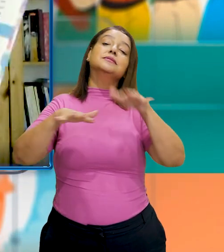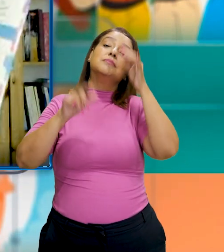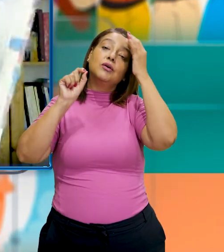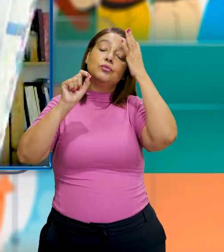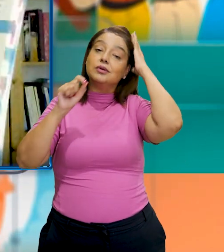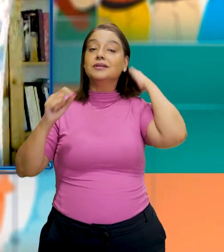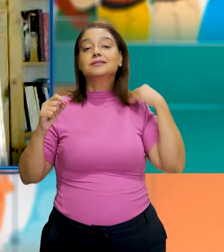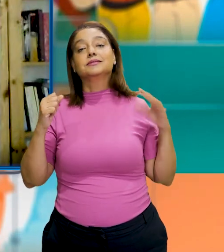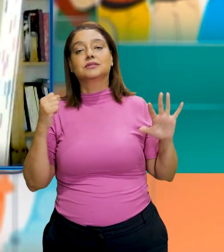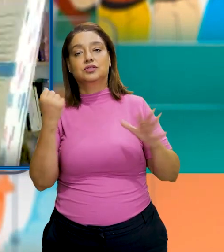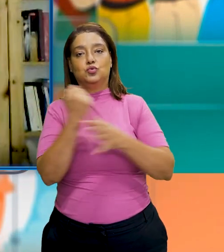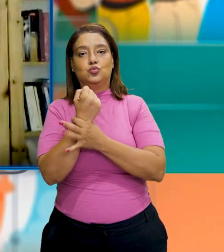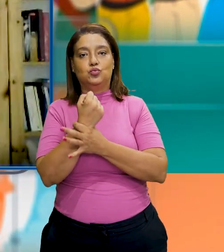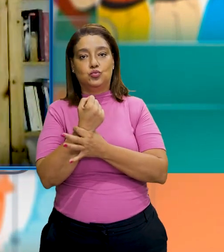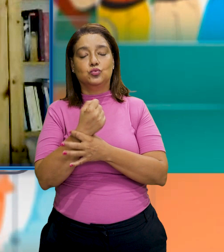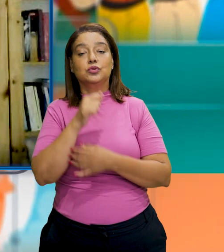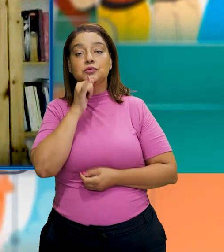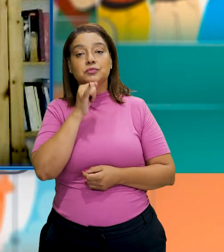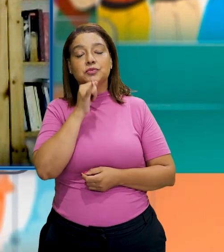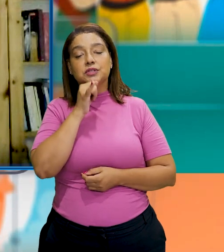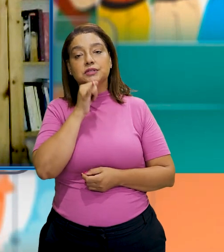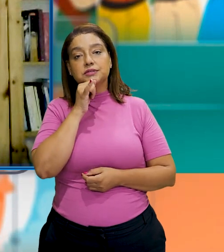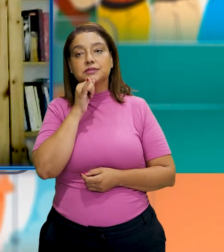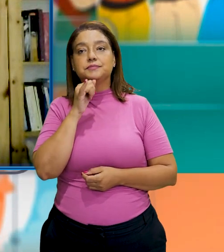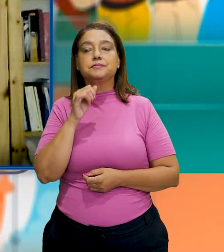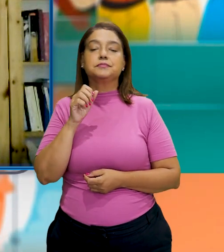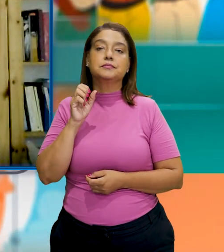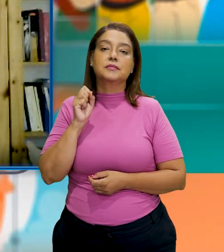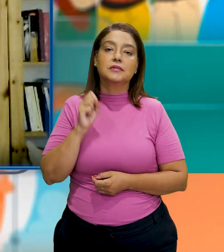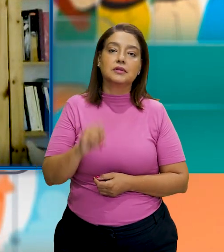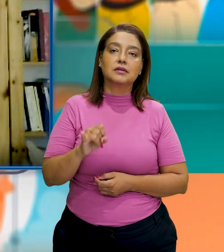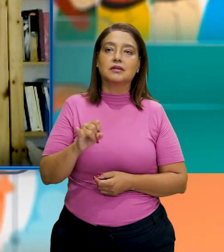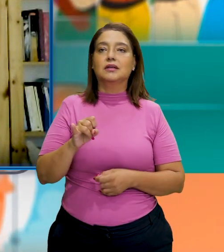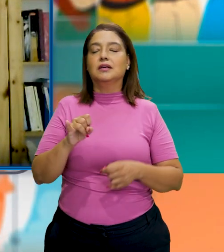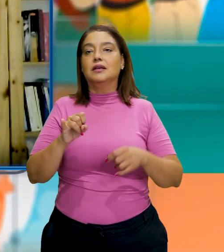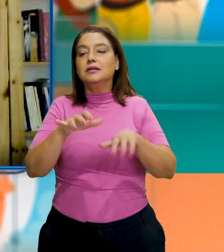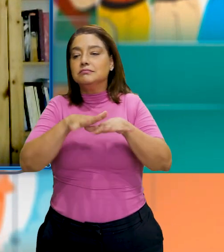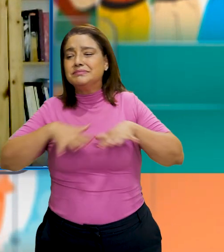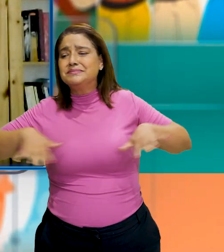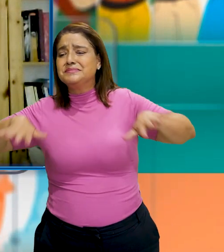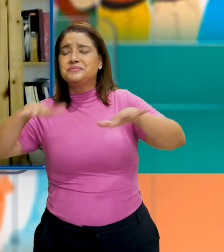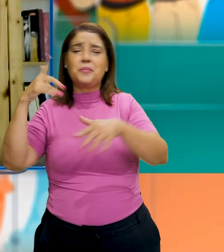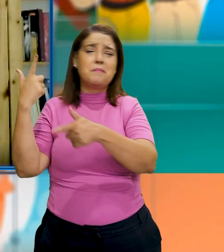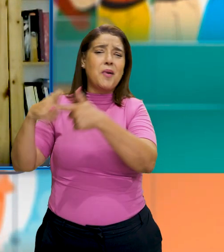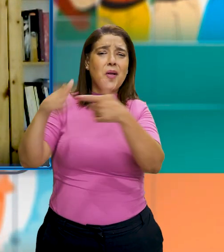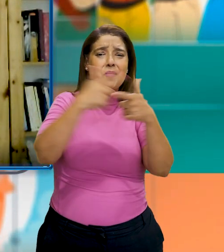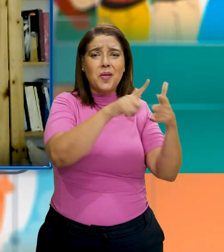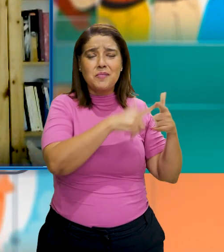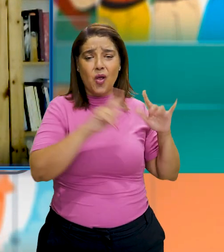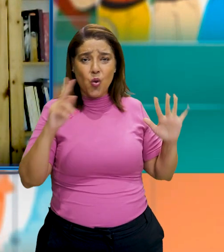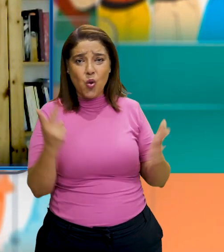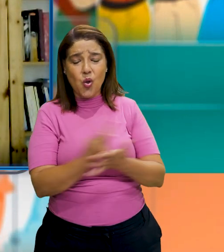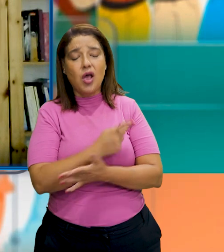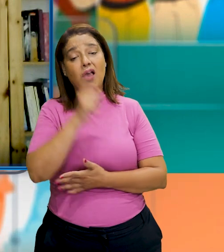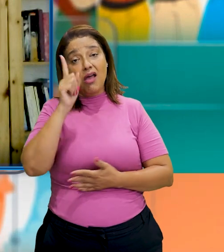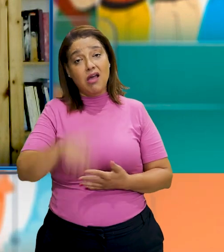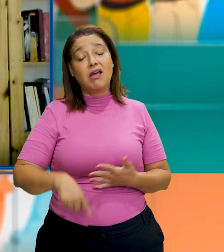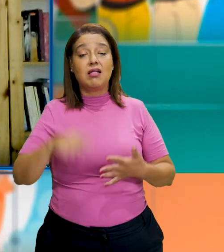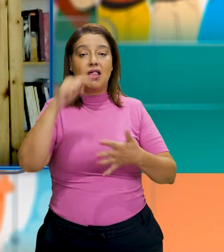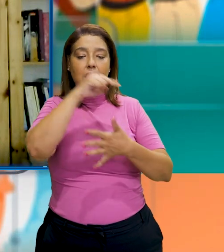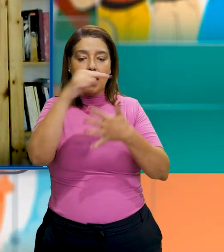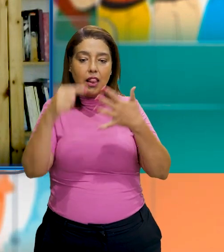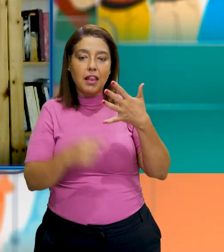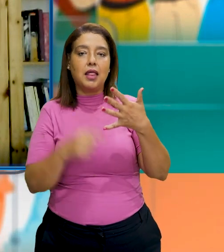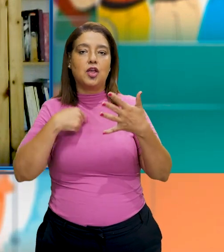espaço psicologicamente seguro. E o que ela vai dizer que desestabiliza esse ambiente é justamente aqueles